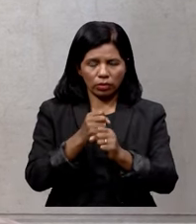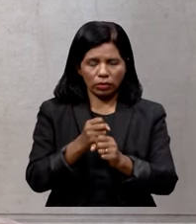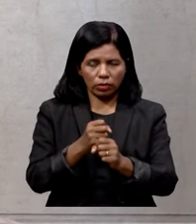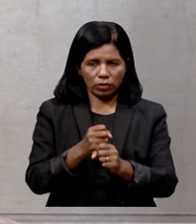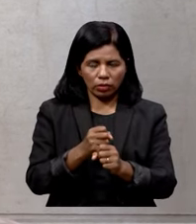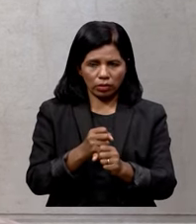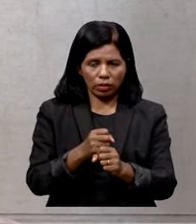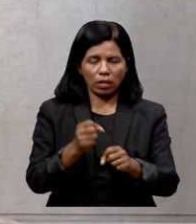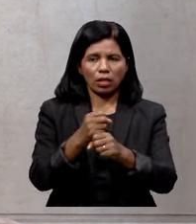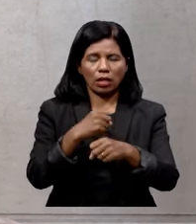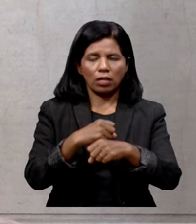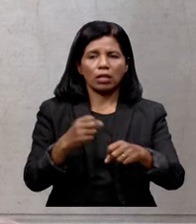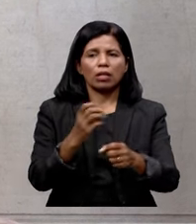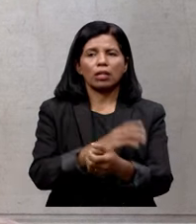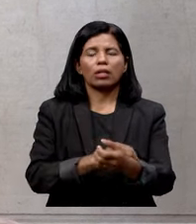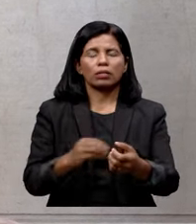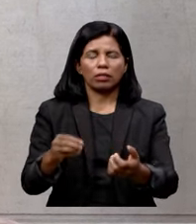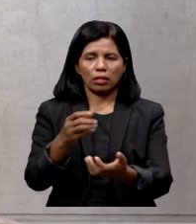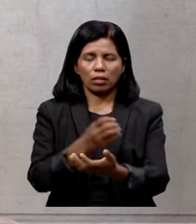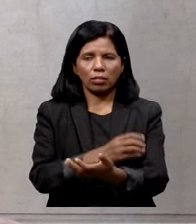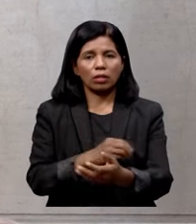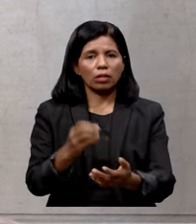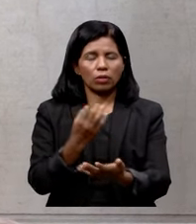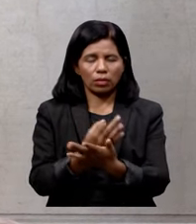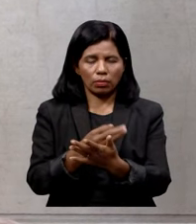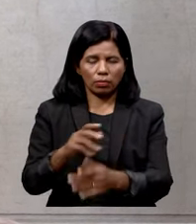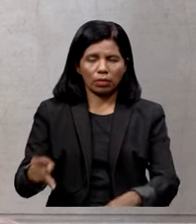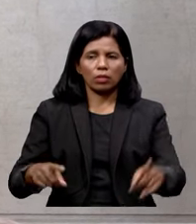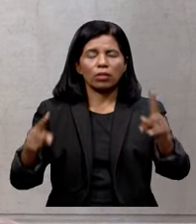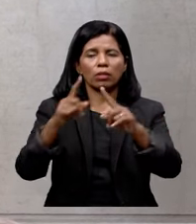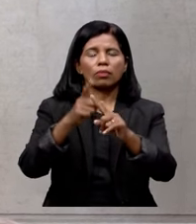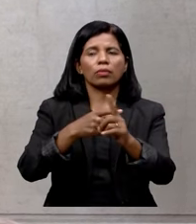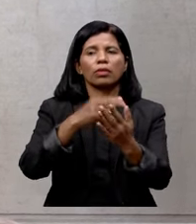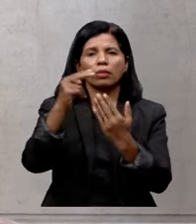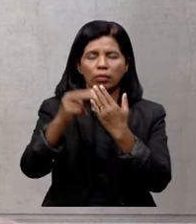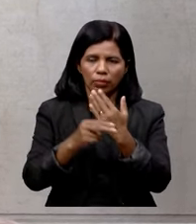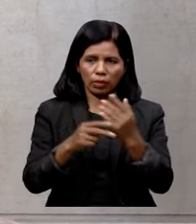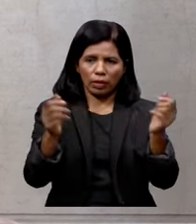financia fundo ou a despesa pública toi a novembro há muito